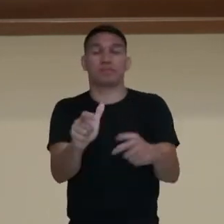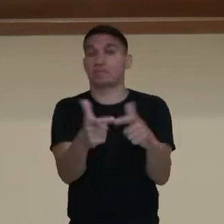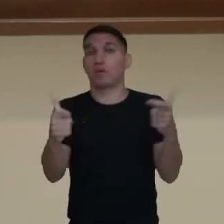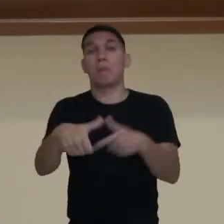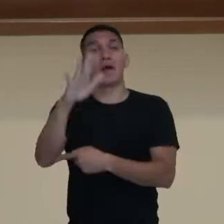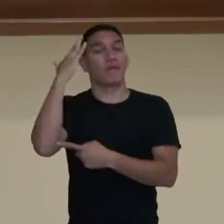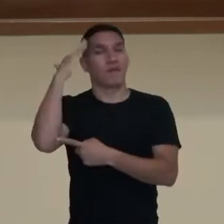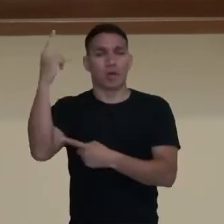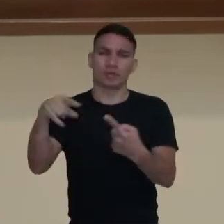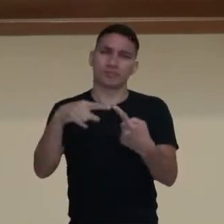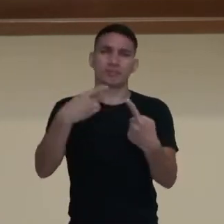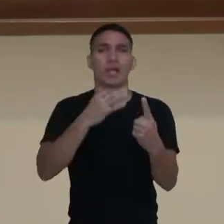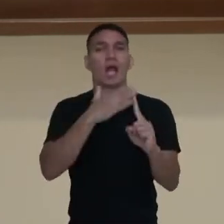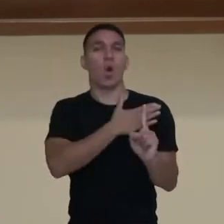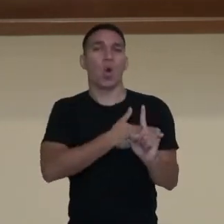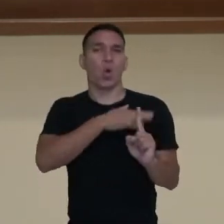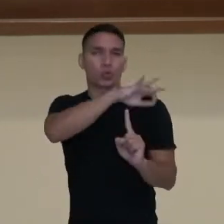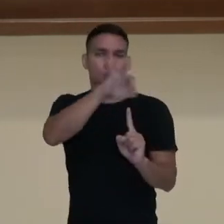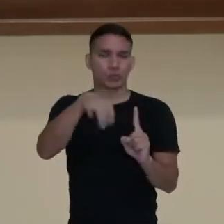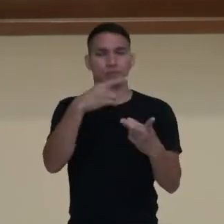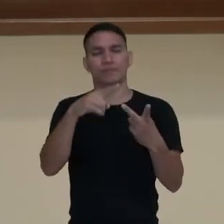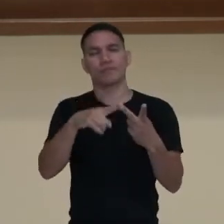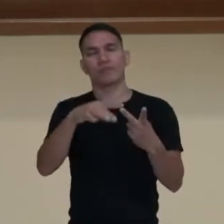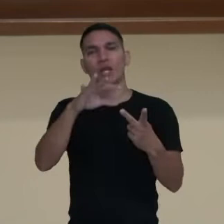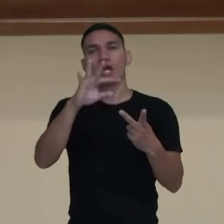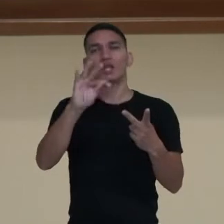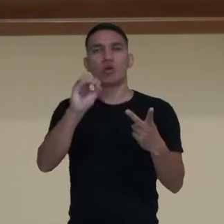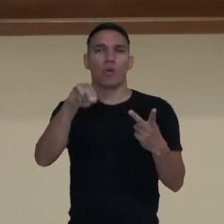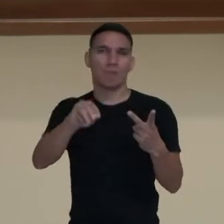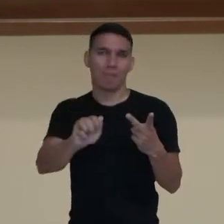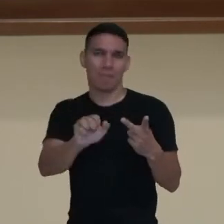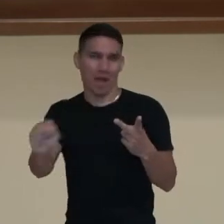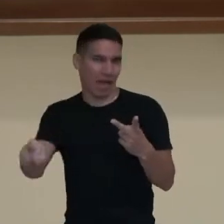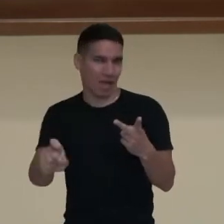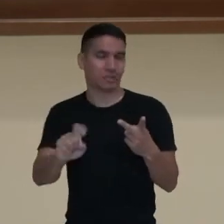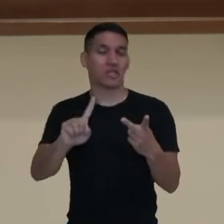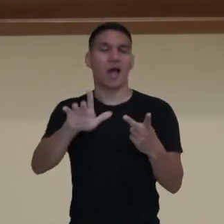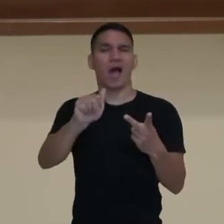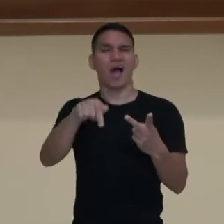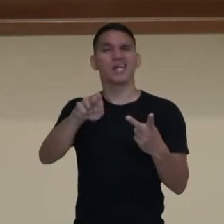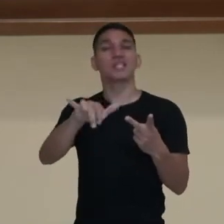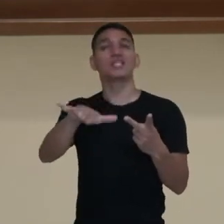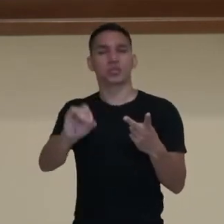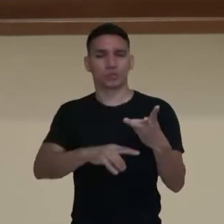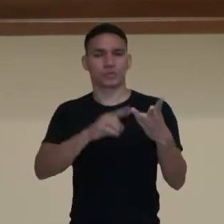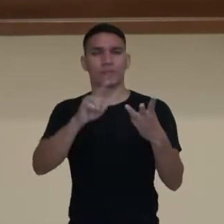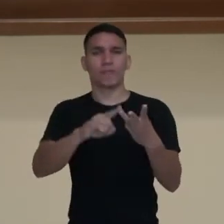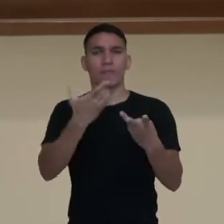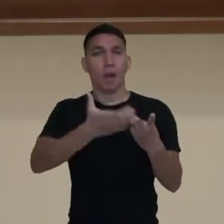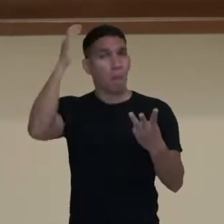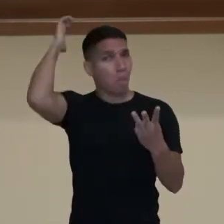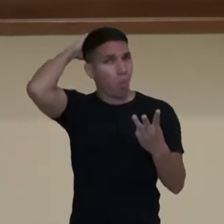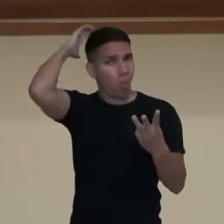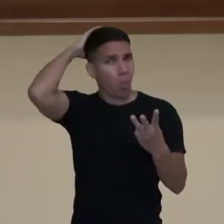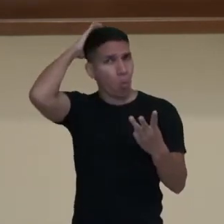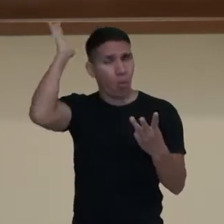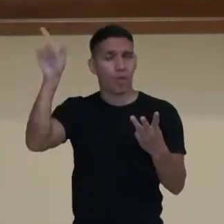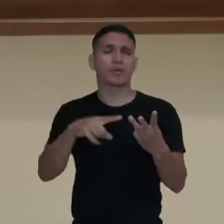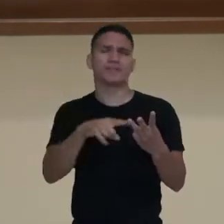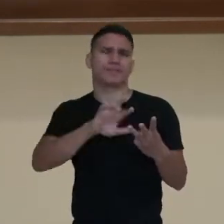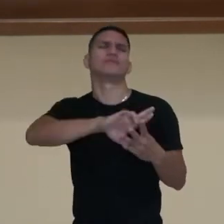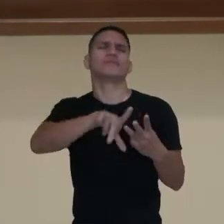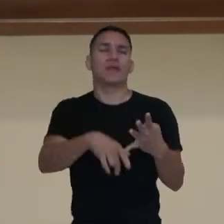famosos. Santo Agostinho, São Tomás de Aquino, todo o trabalho dos monges que tiveram. A gente sabe